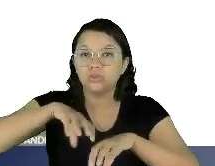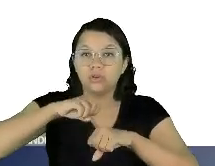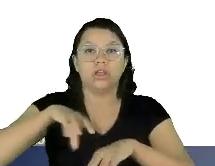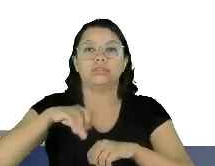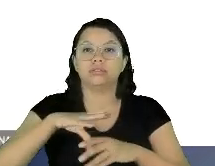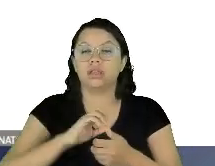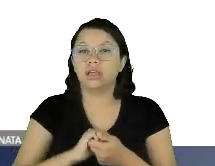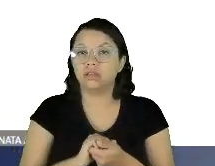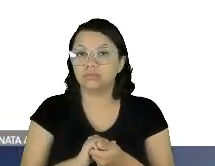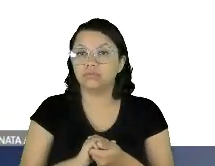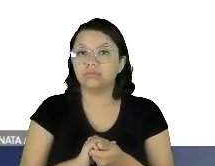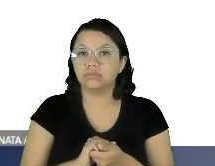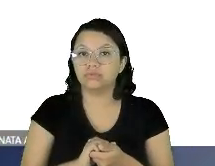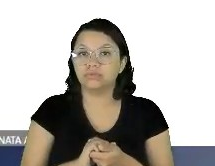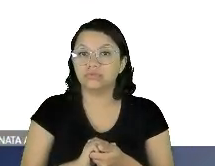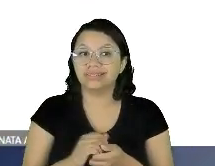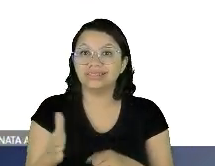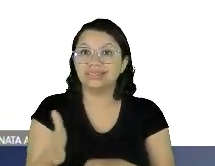falar isso desde cedo.